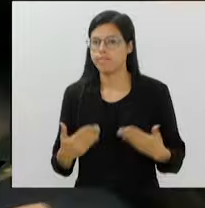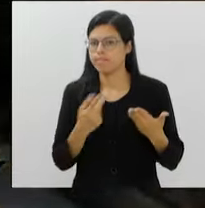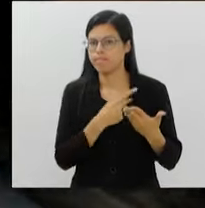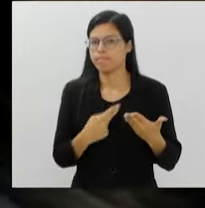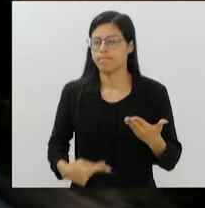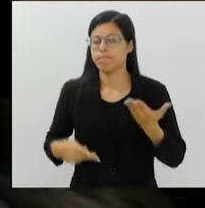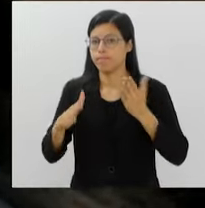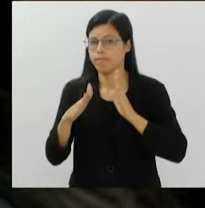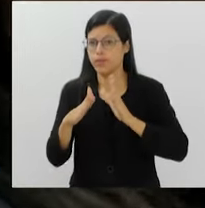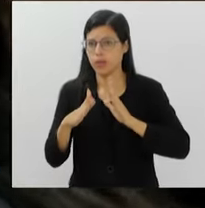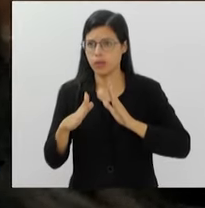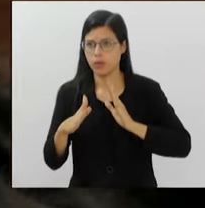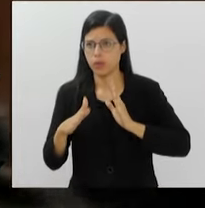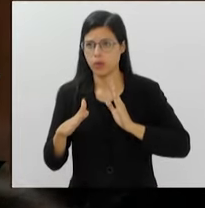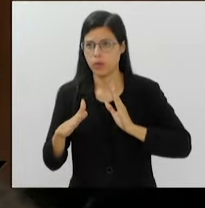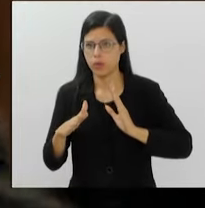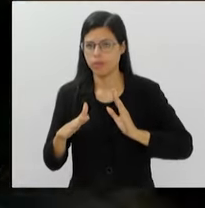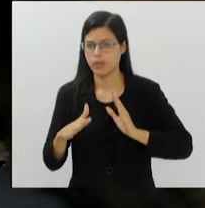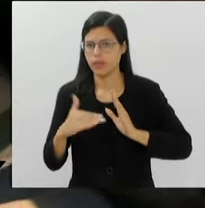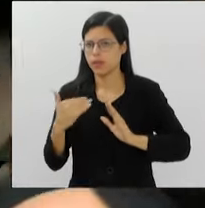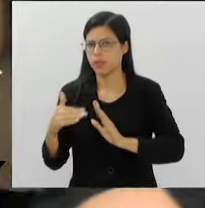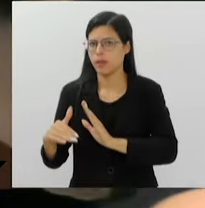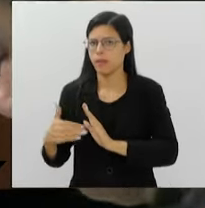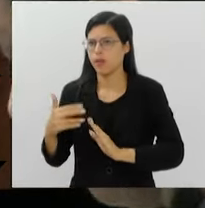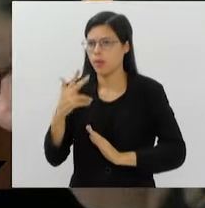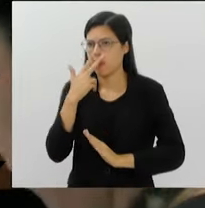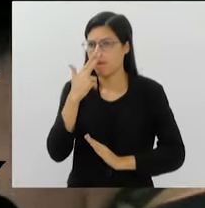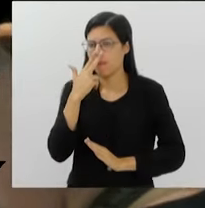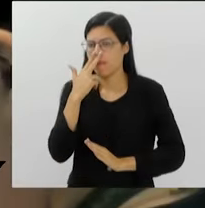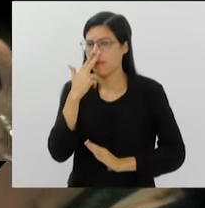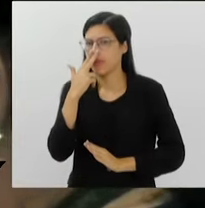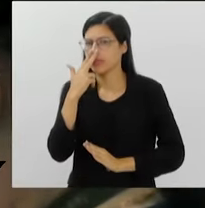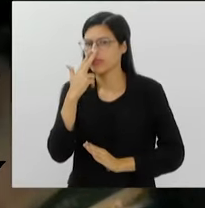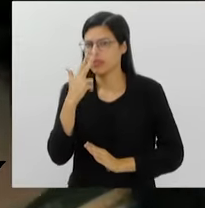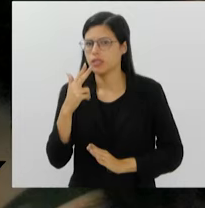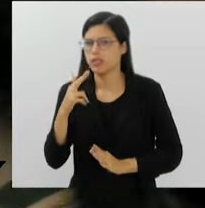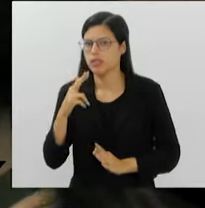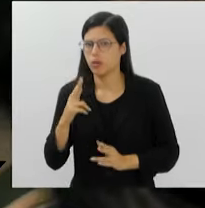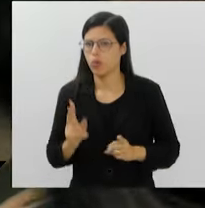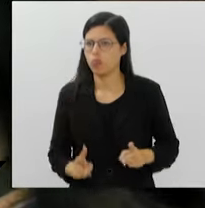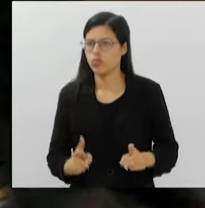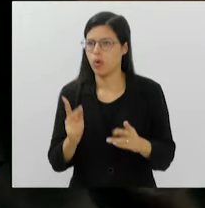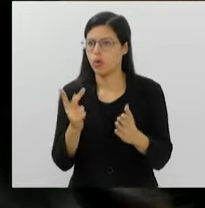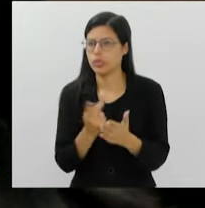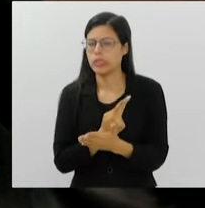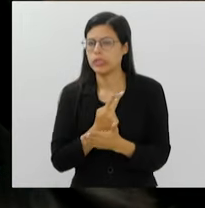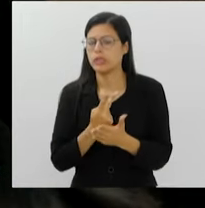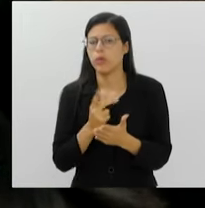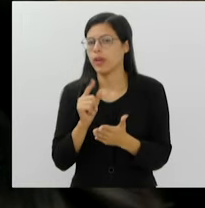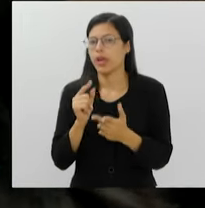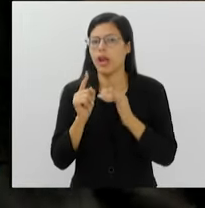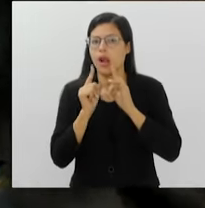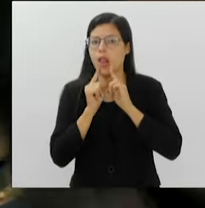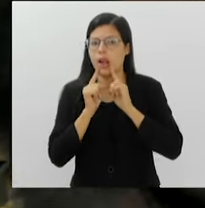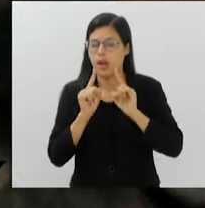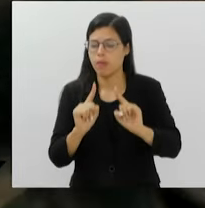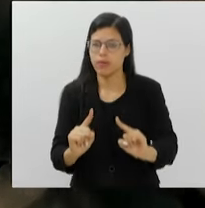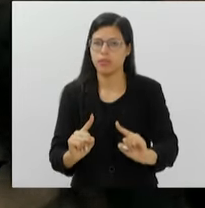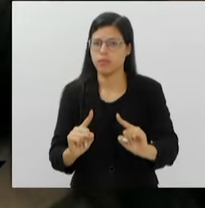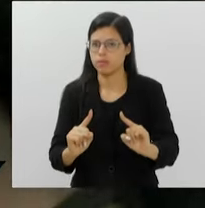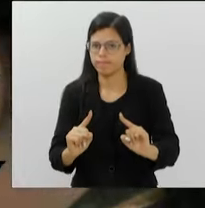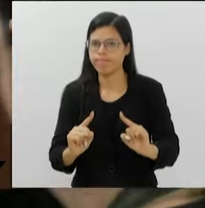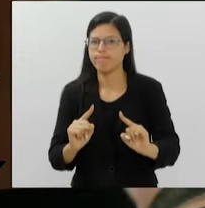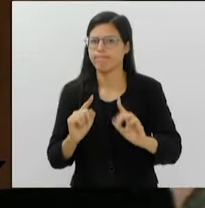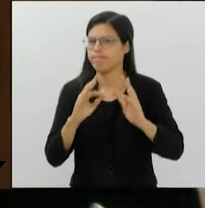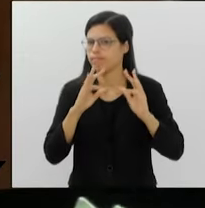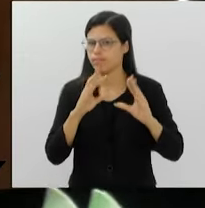corriqueira, virou rotina na minha vida, receber reclamações de todo o Estado do Rio de